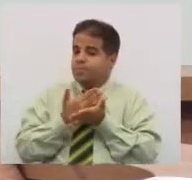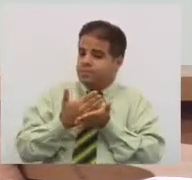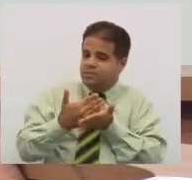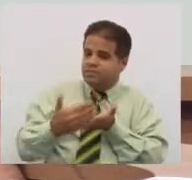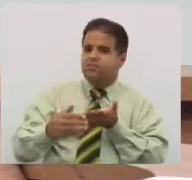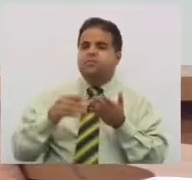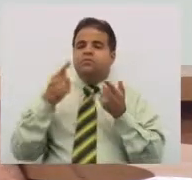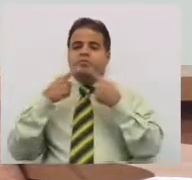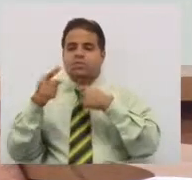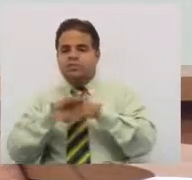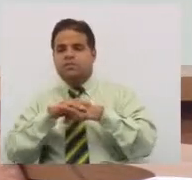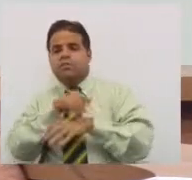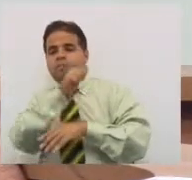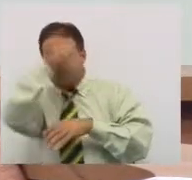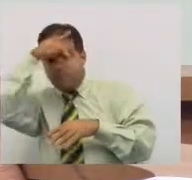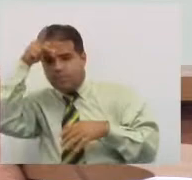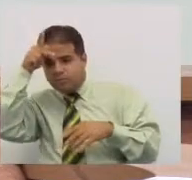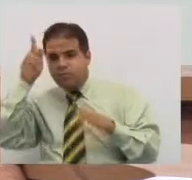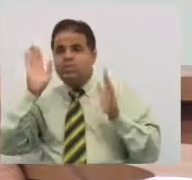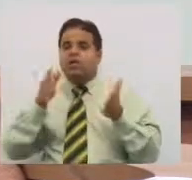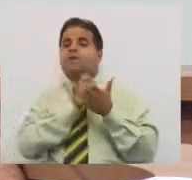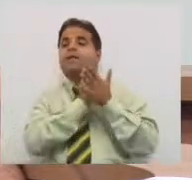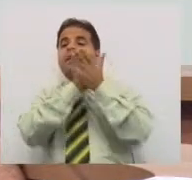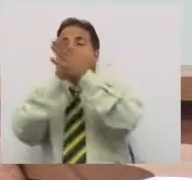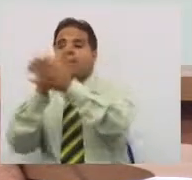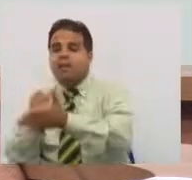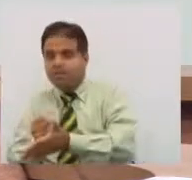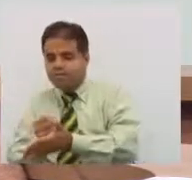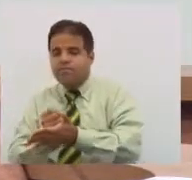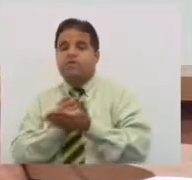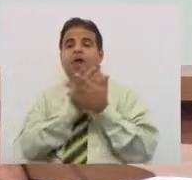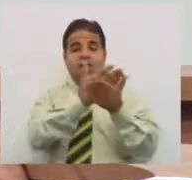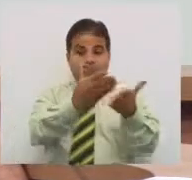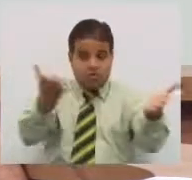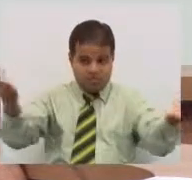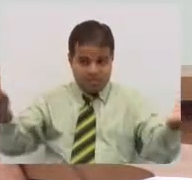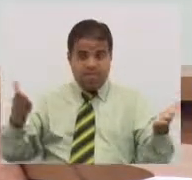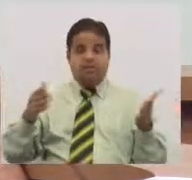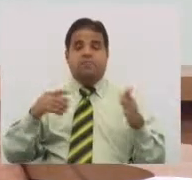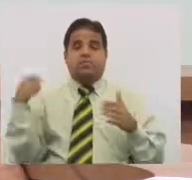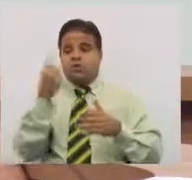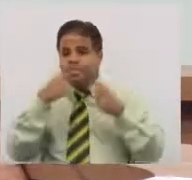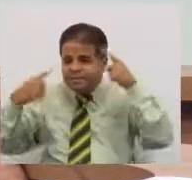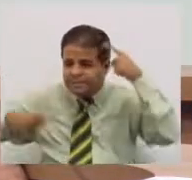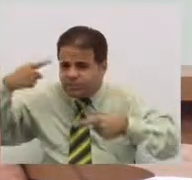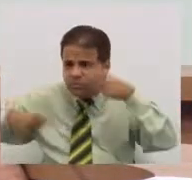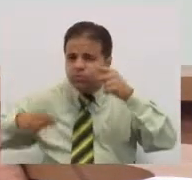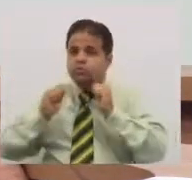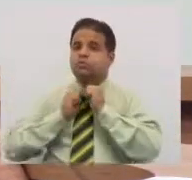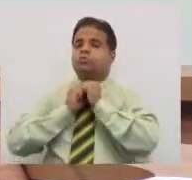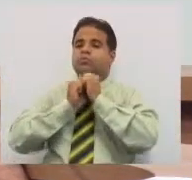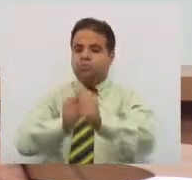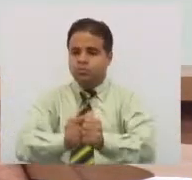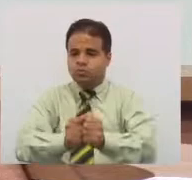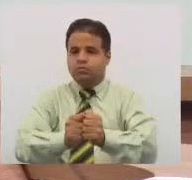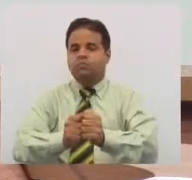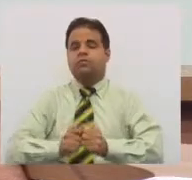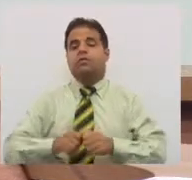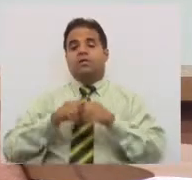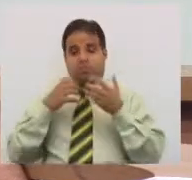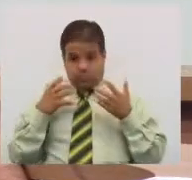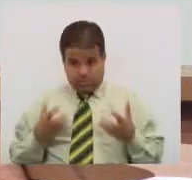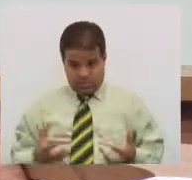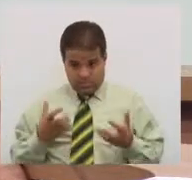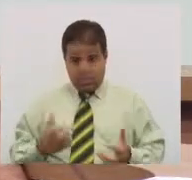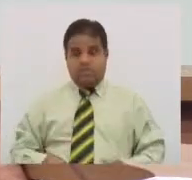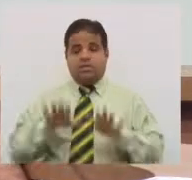própria prefeitura, para estar levando esses elementos para a gente estar discutindo isso junto. Então, eu queria